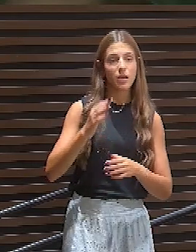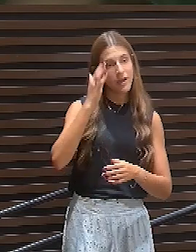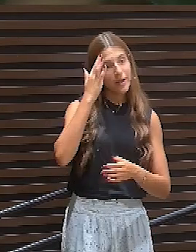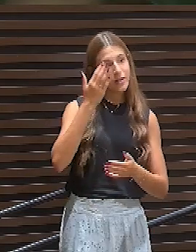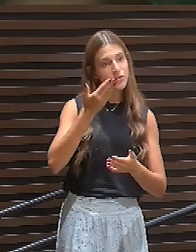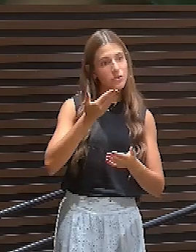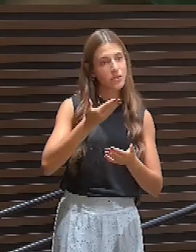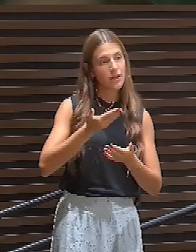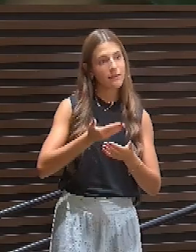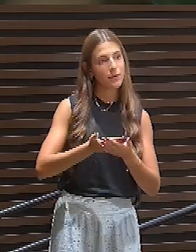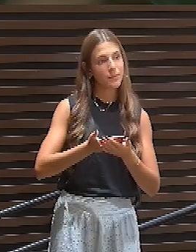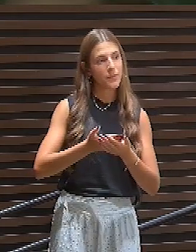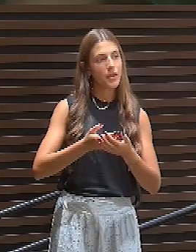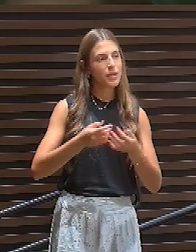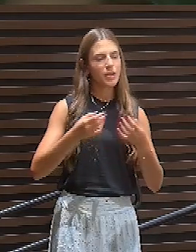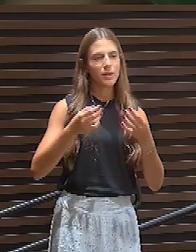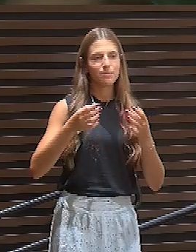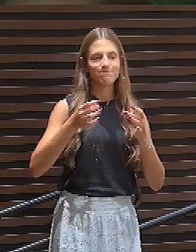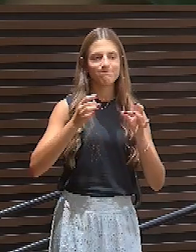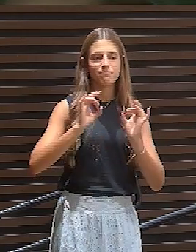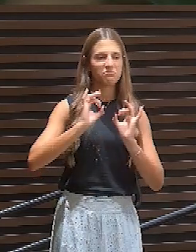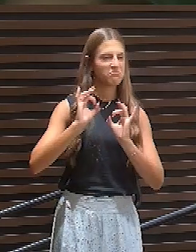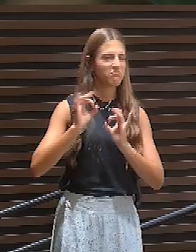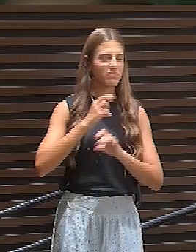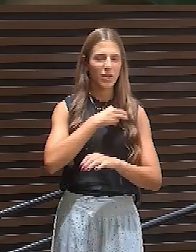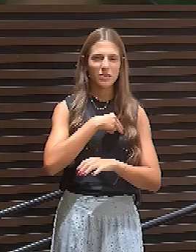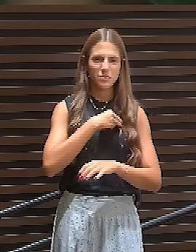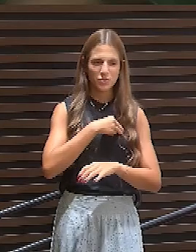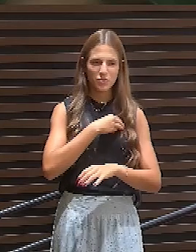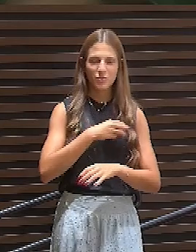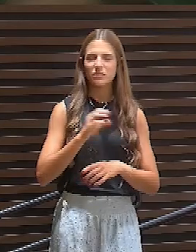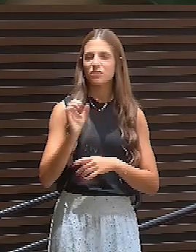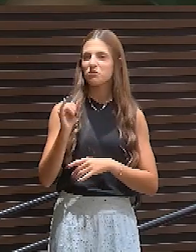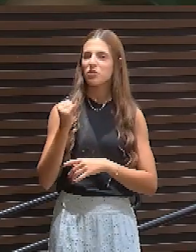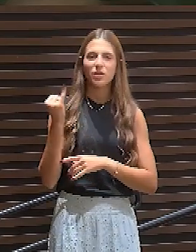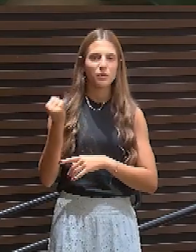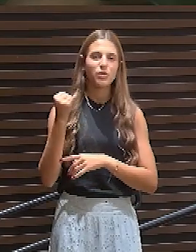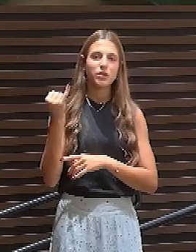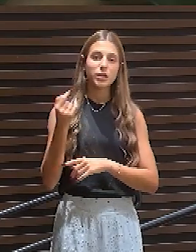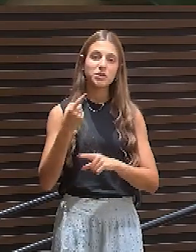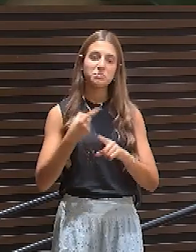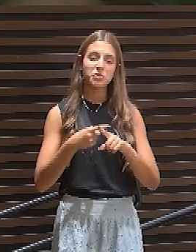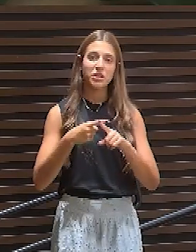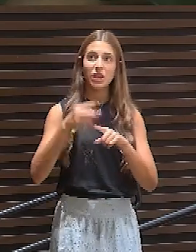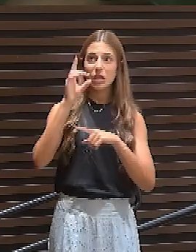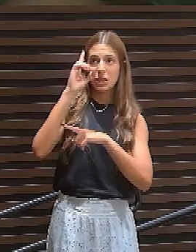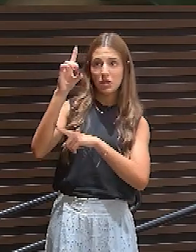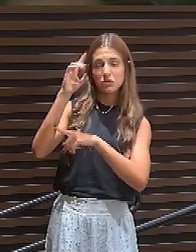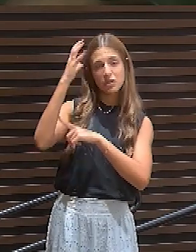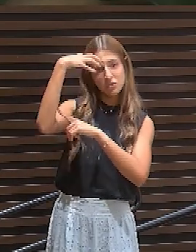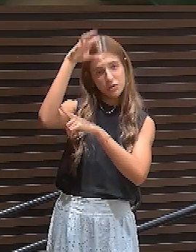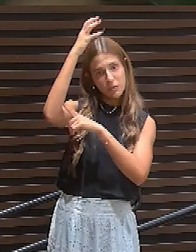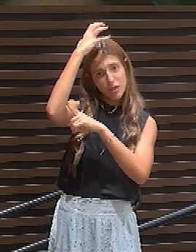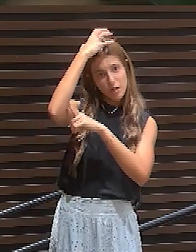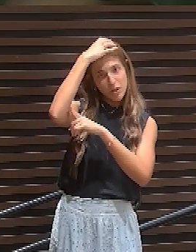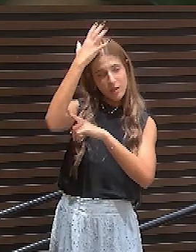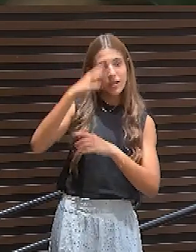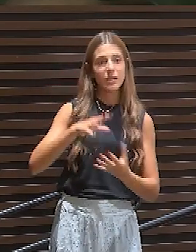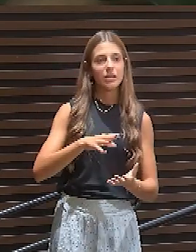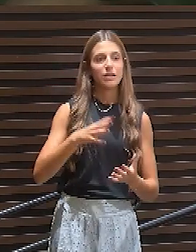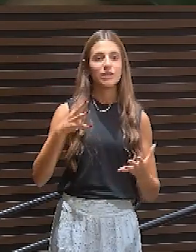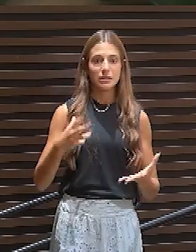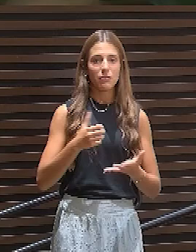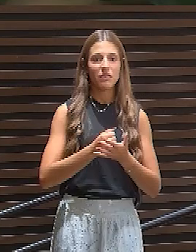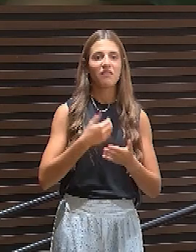eram desnecessárias, porque Deus, Ele era soberano e Ele elegia quem Ele queria e Ele salvava como